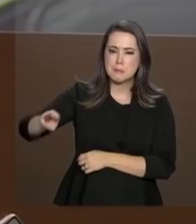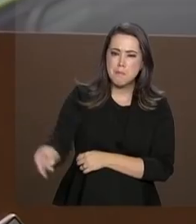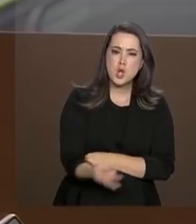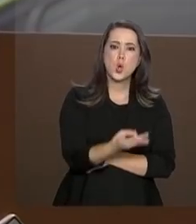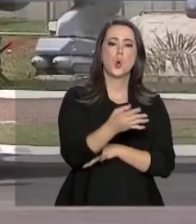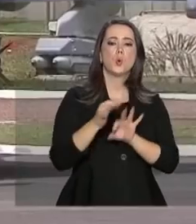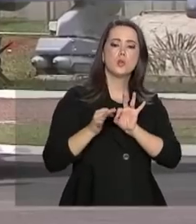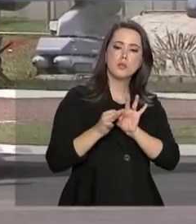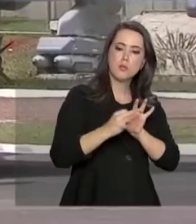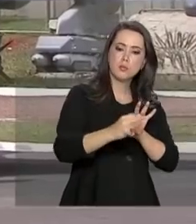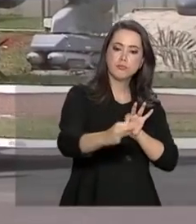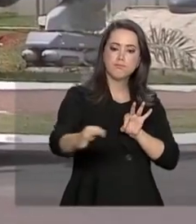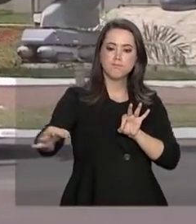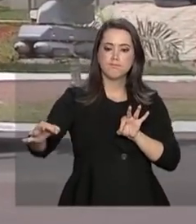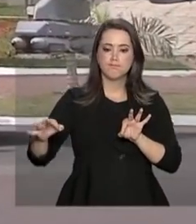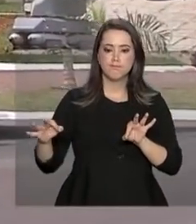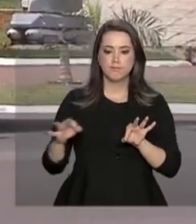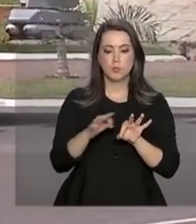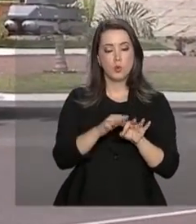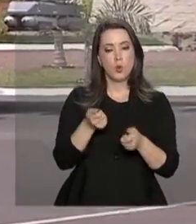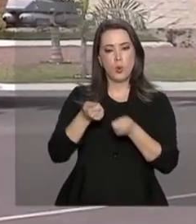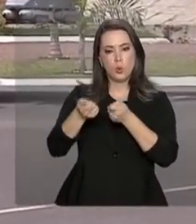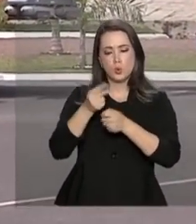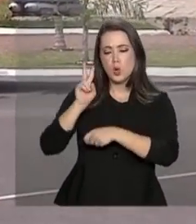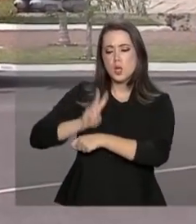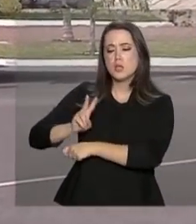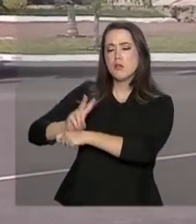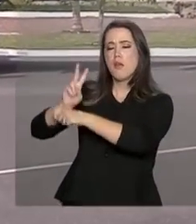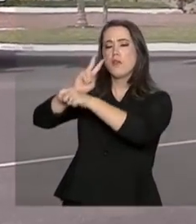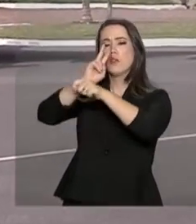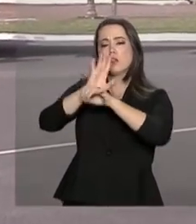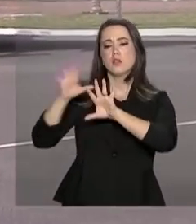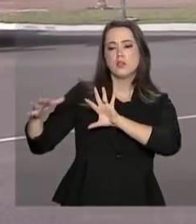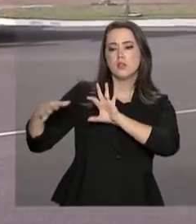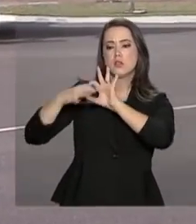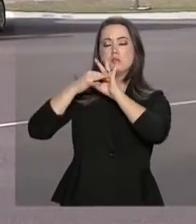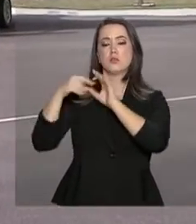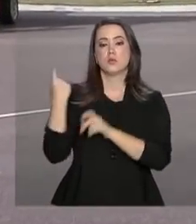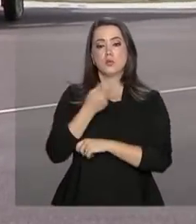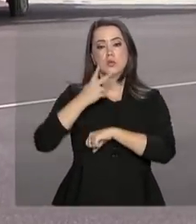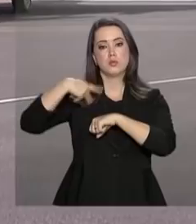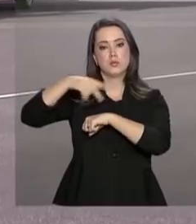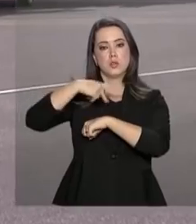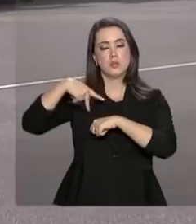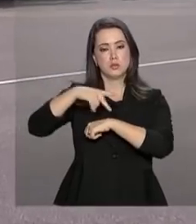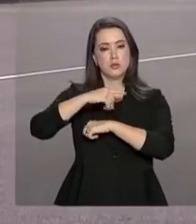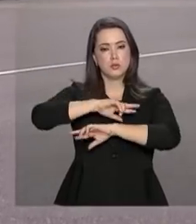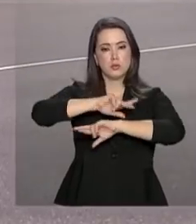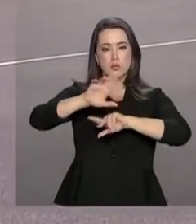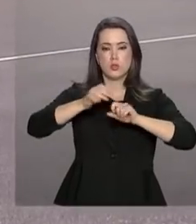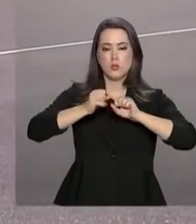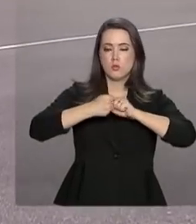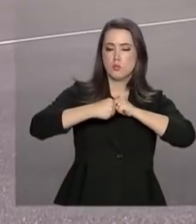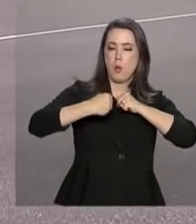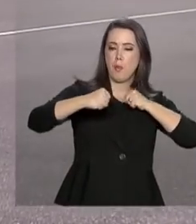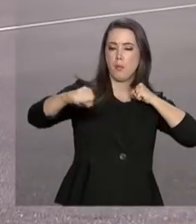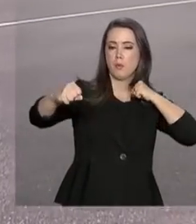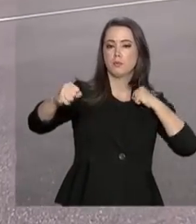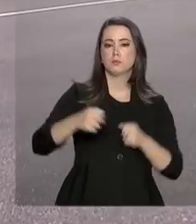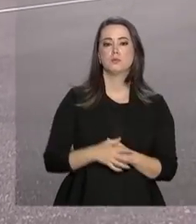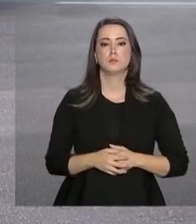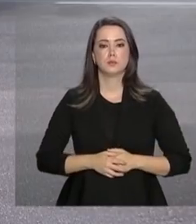quilômetros quadr controlando defendendo e integrando o nosso país de dimensões